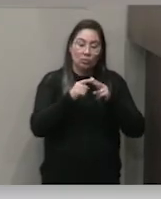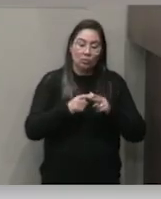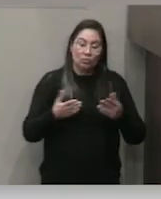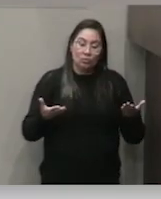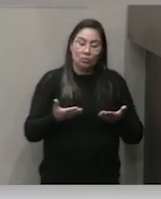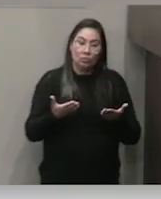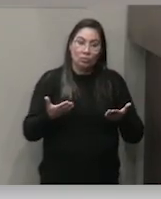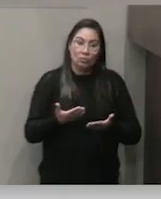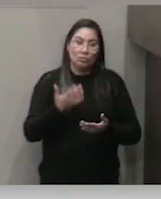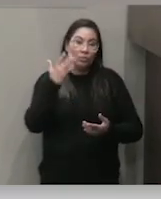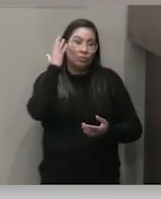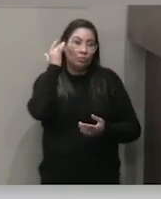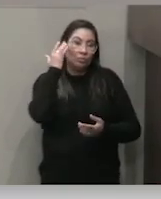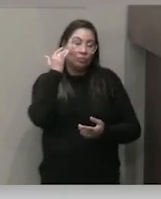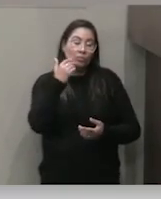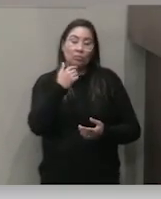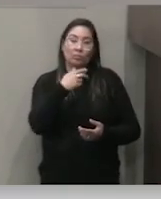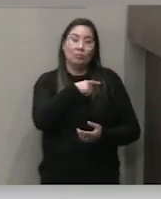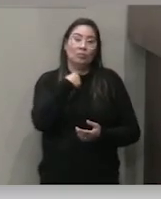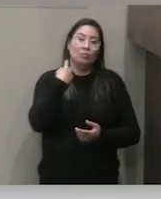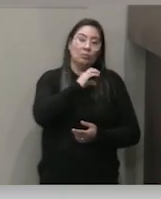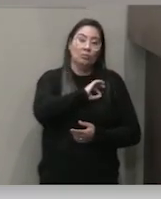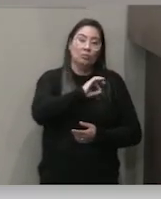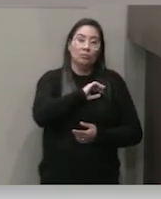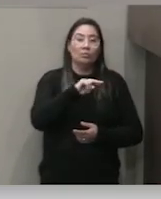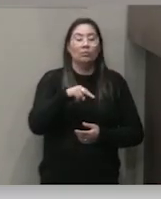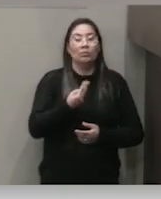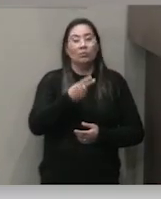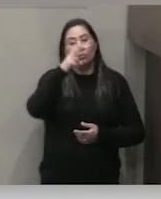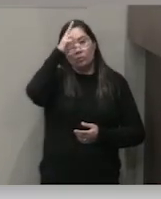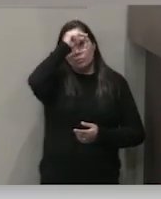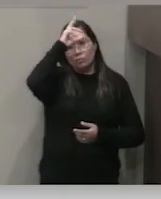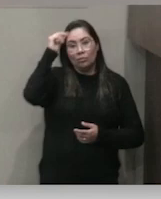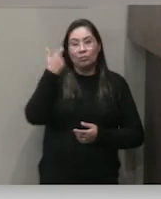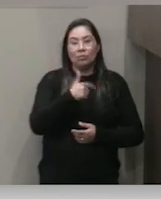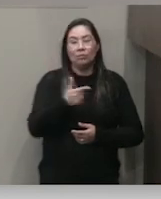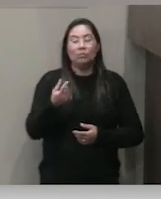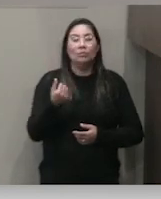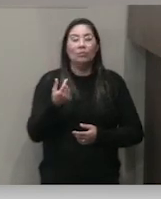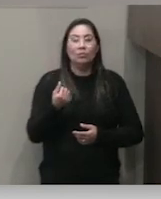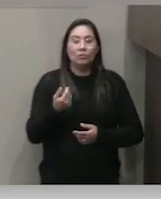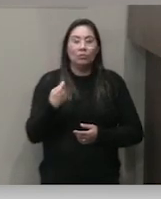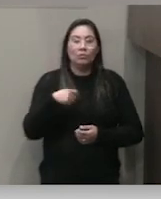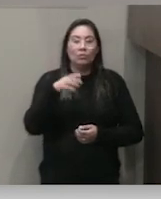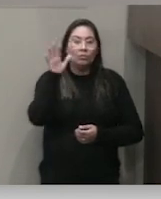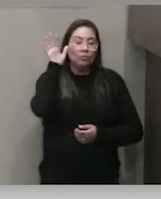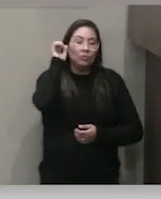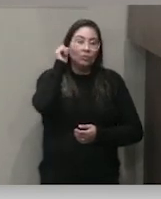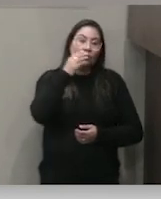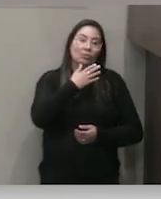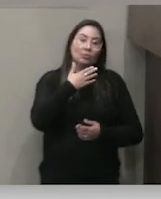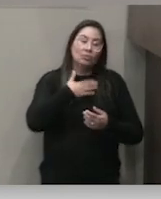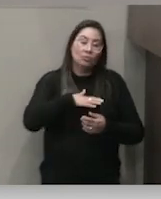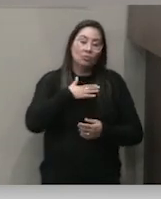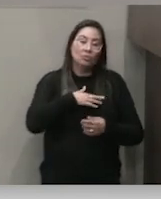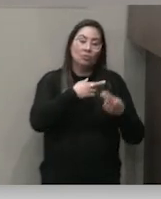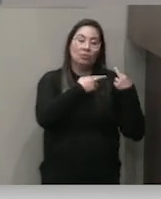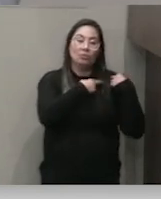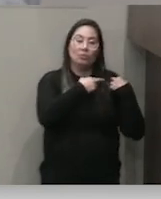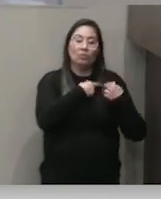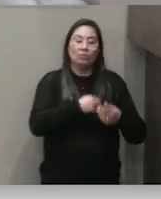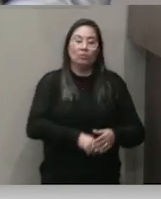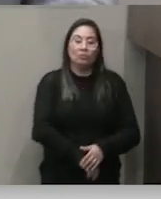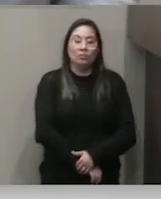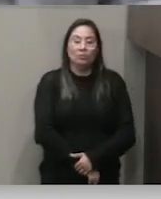para amanhã ou depois não estar atrasando salário, ou a prefeitura não ter dinheiro para cumprir os seus compromissos. Então, temos que analisar com calma e com muita responsabilidade. Obrigado, senhor